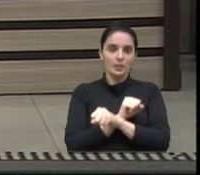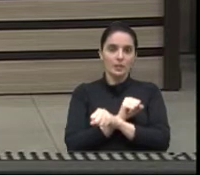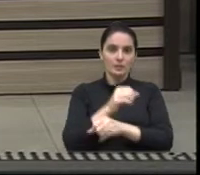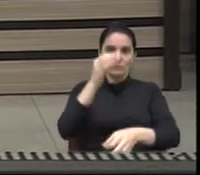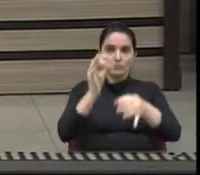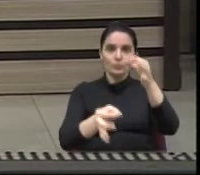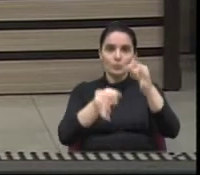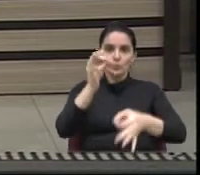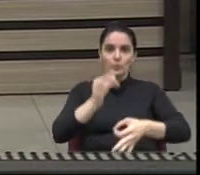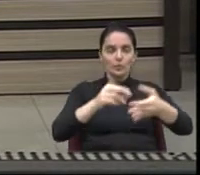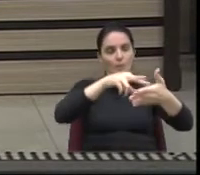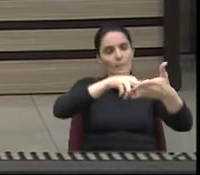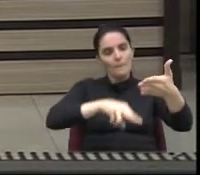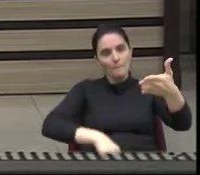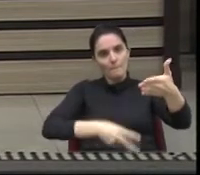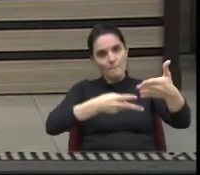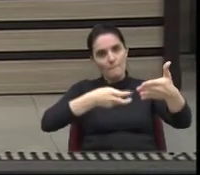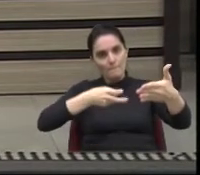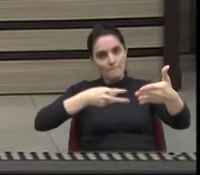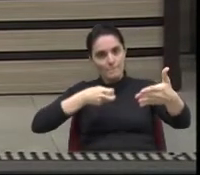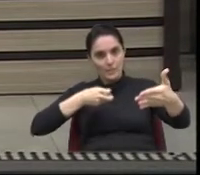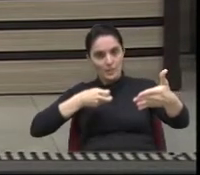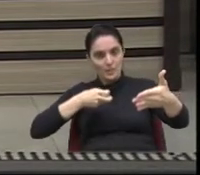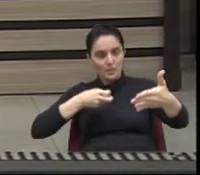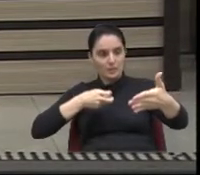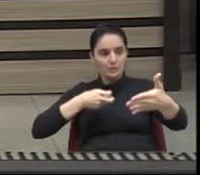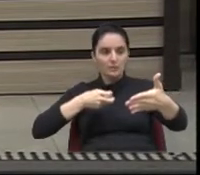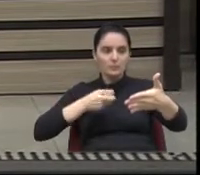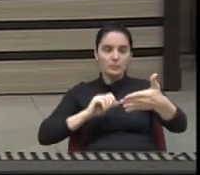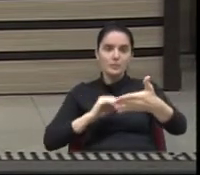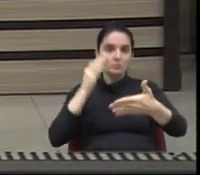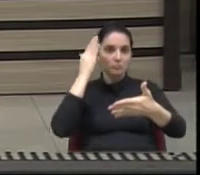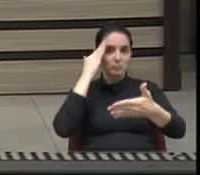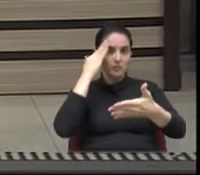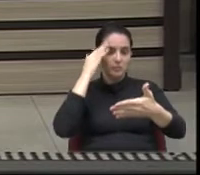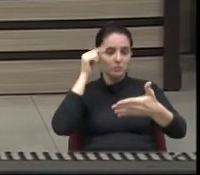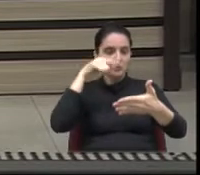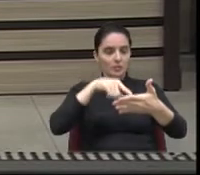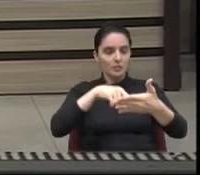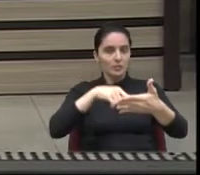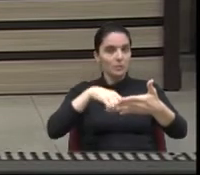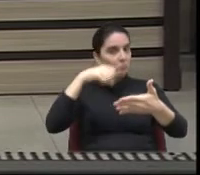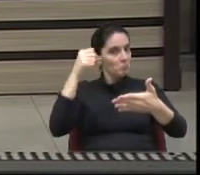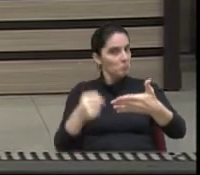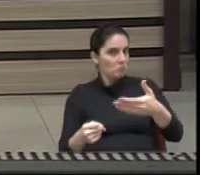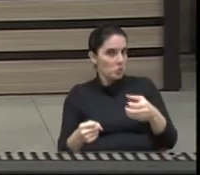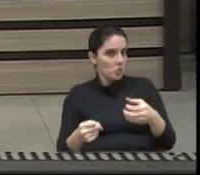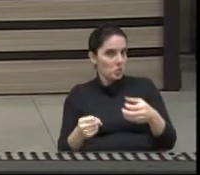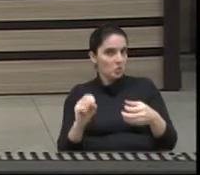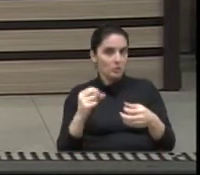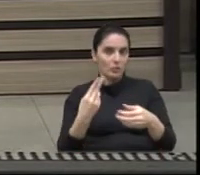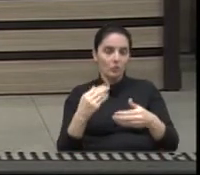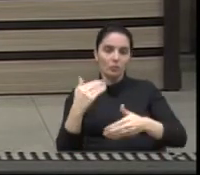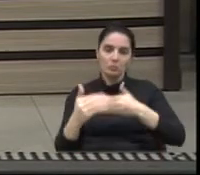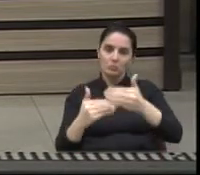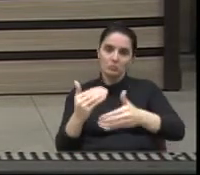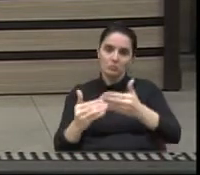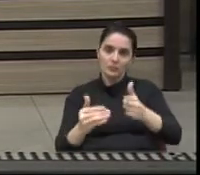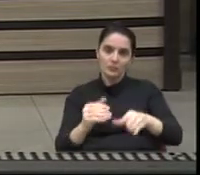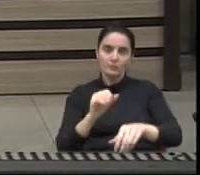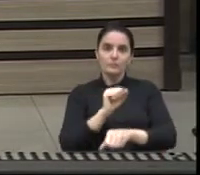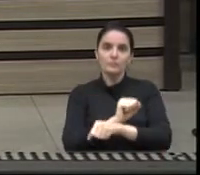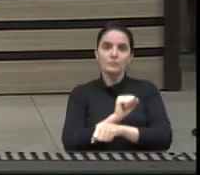casa analise o requerimento, ver se ele está em condições de prosseguir. A sessão